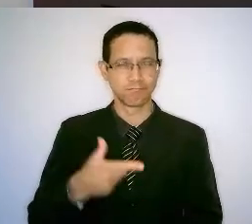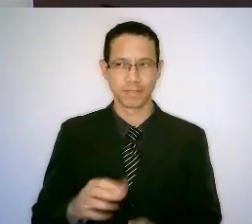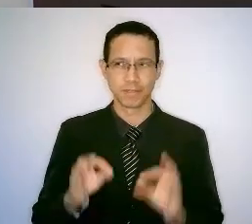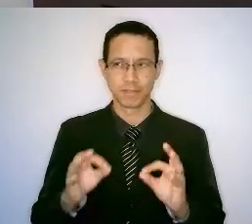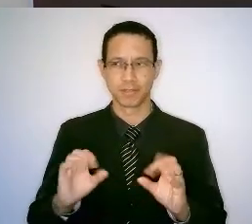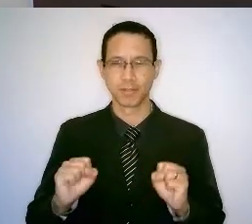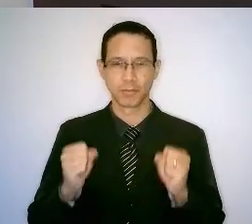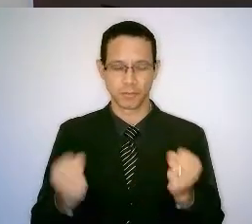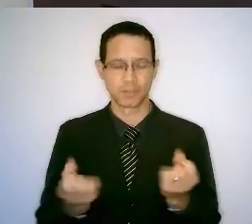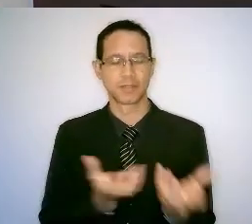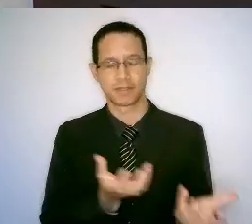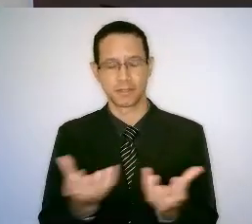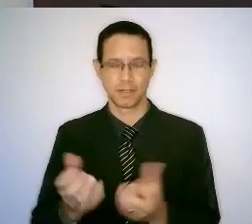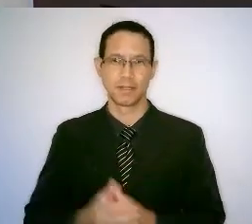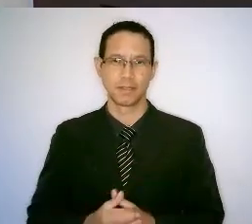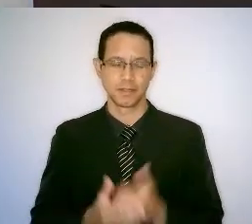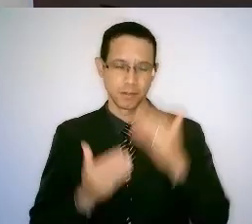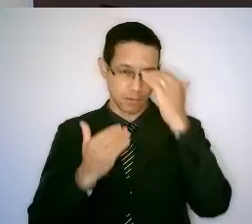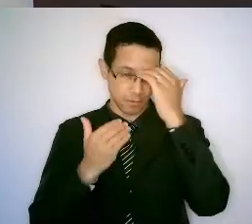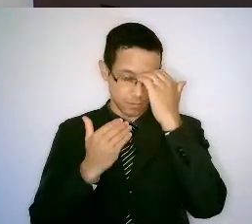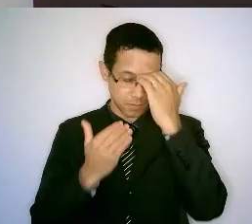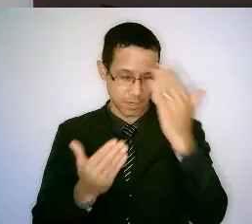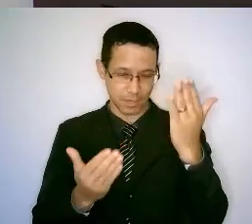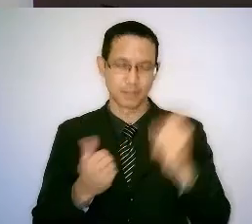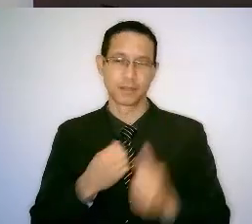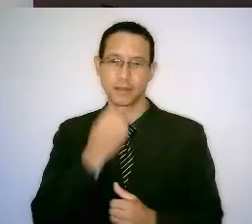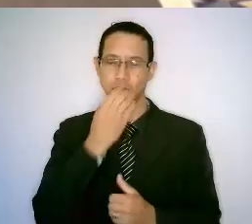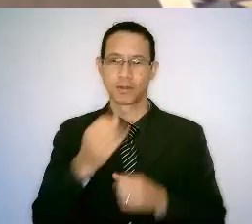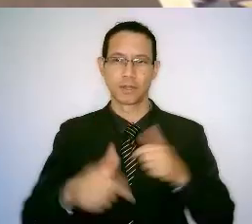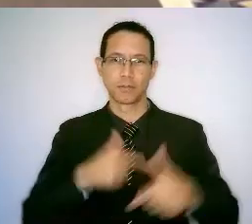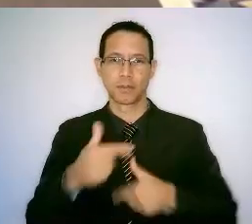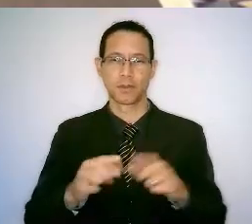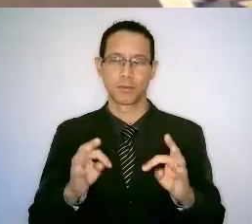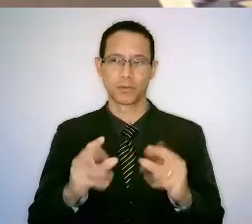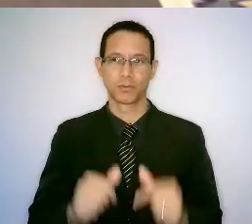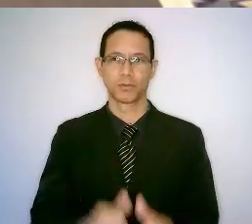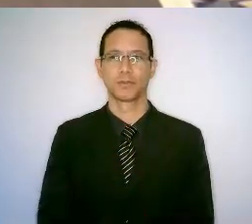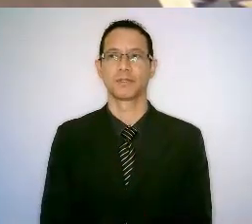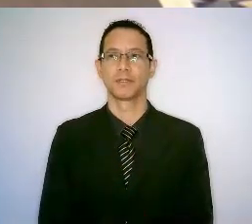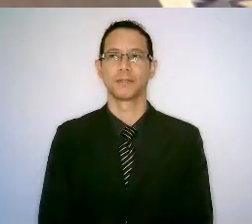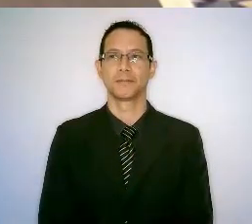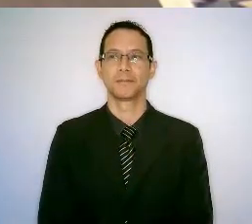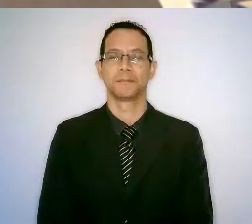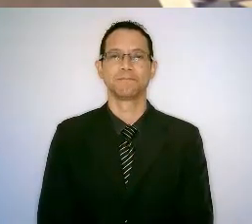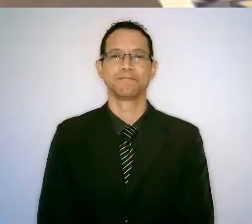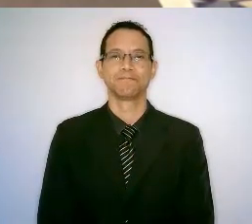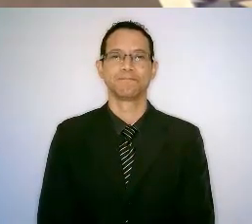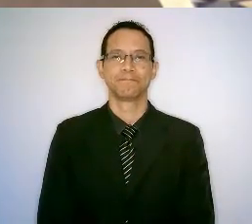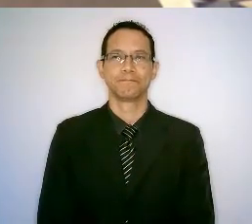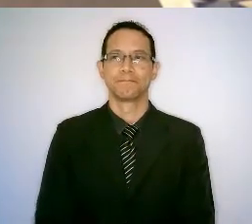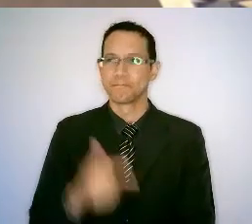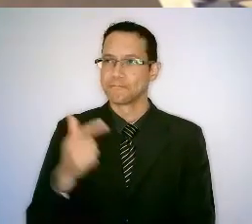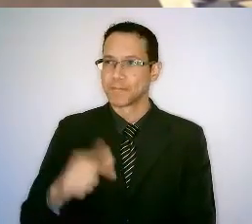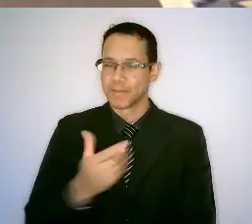nós desejamos. Muito obrigada e eu desejo um excelente trabalho a todos. Algum colega mais alguma